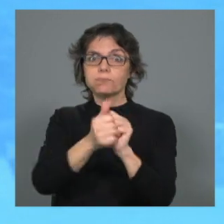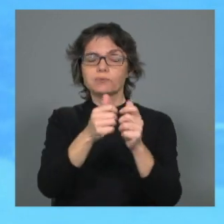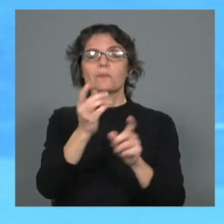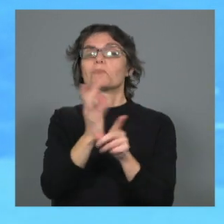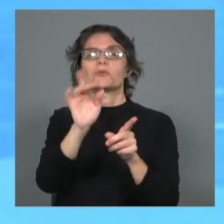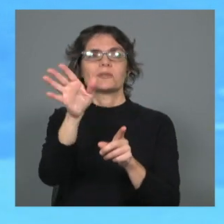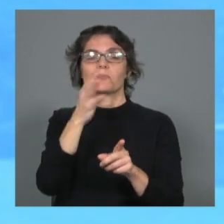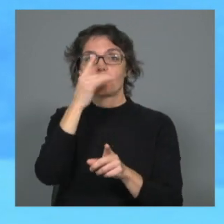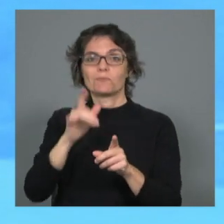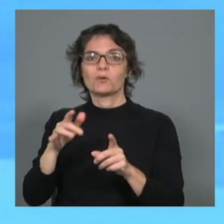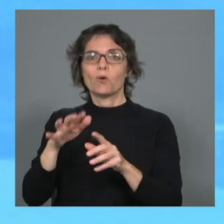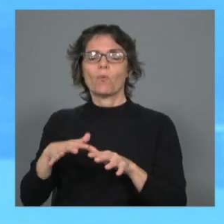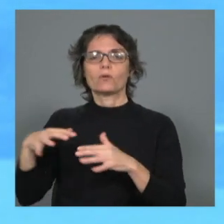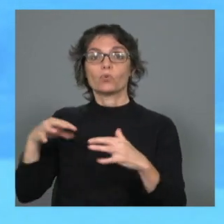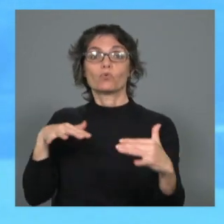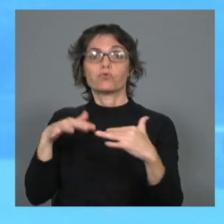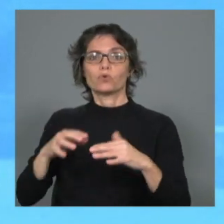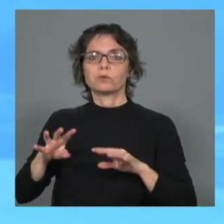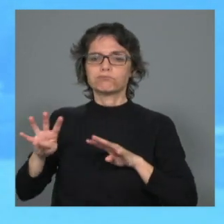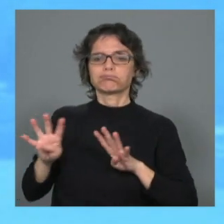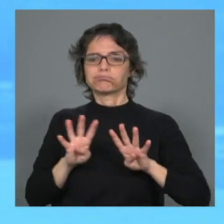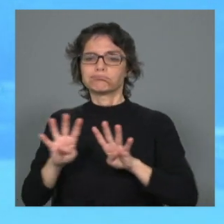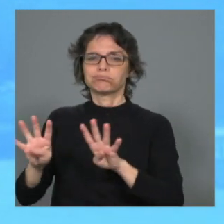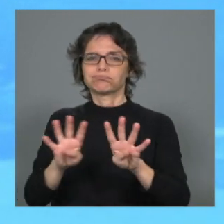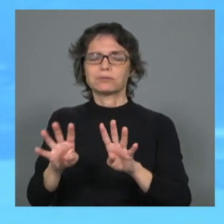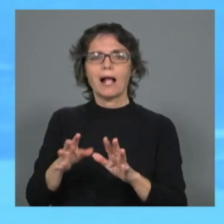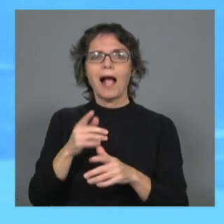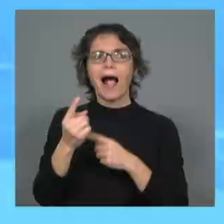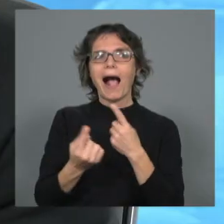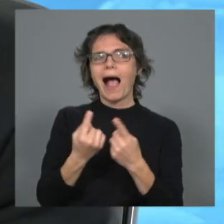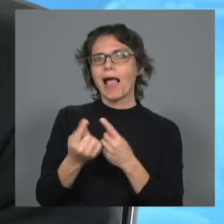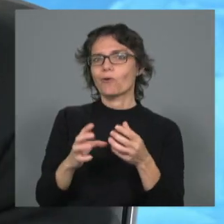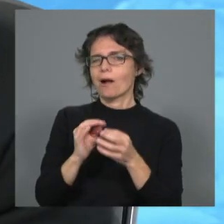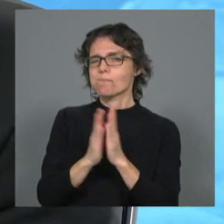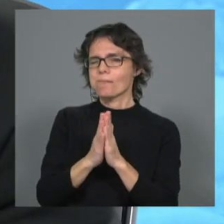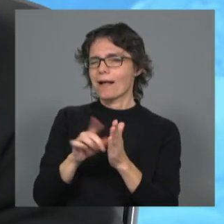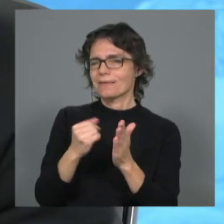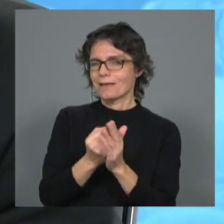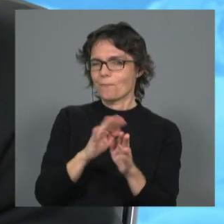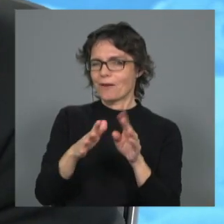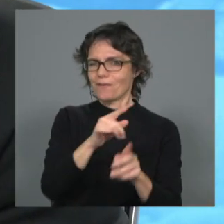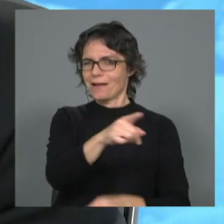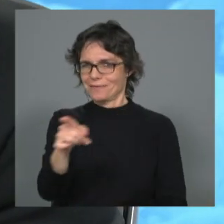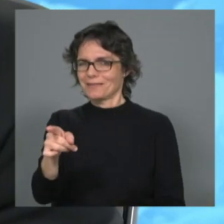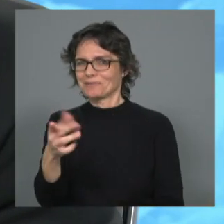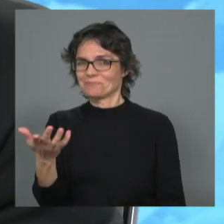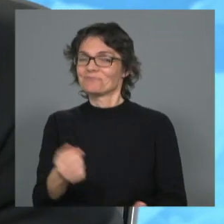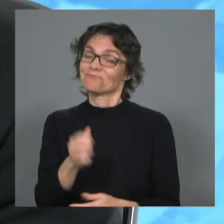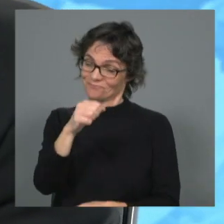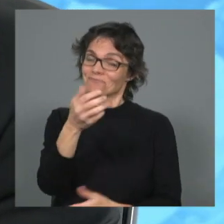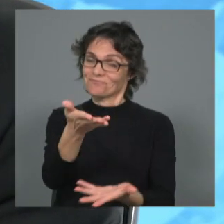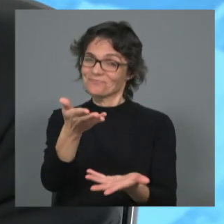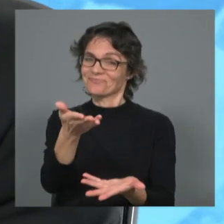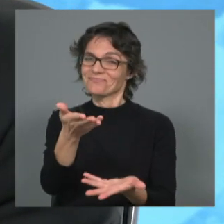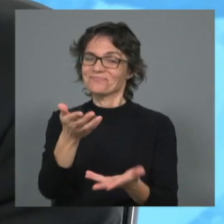a forma como se festeja um gol, tantas vezes o gesto religioso está lá. E portanto, essa dimensão,